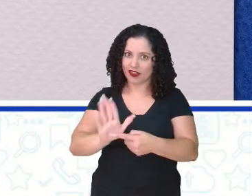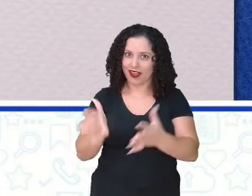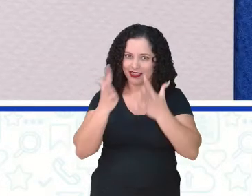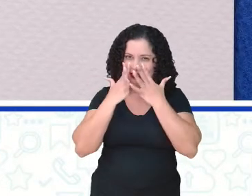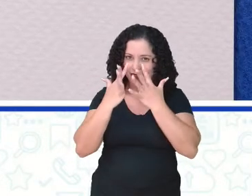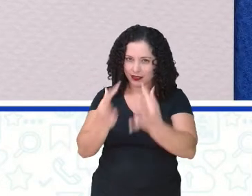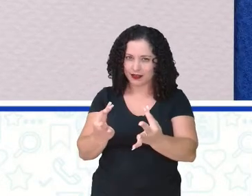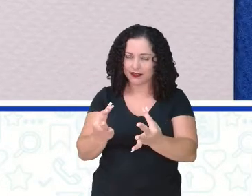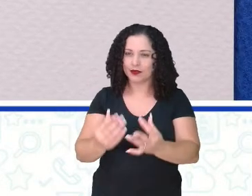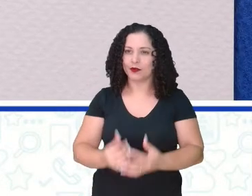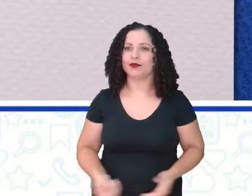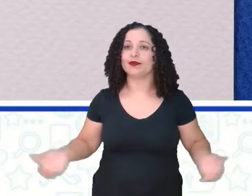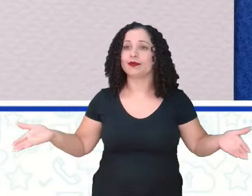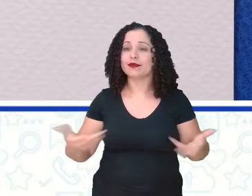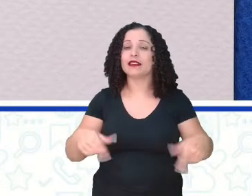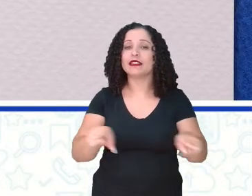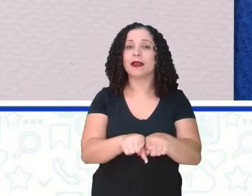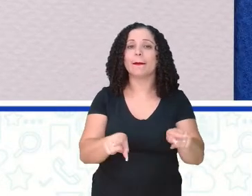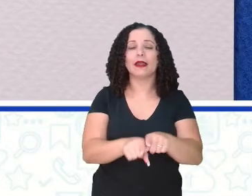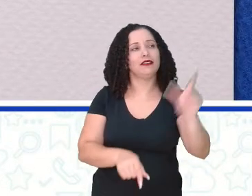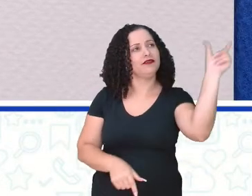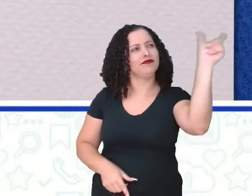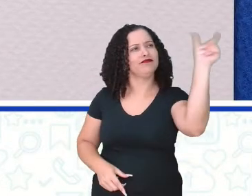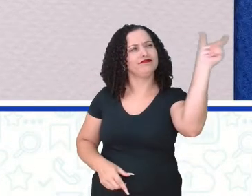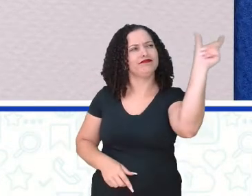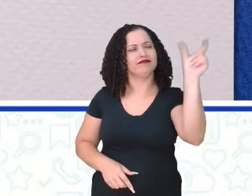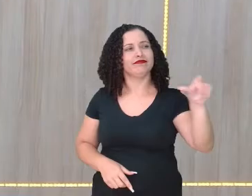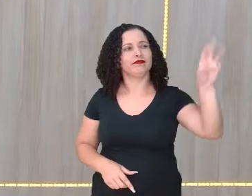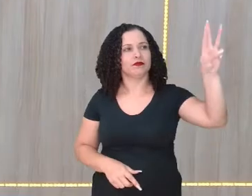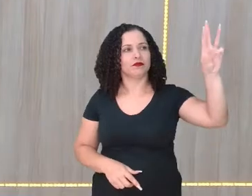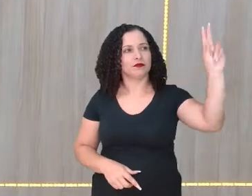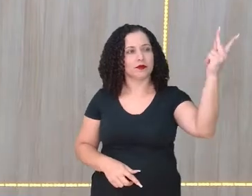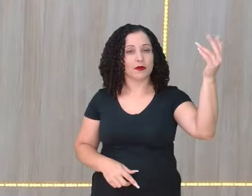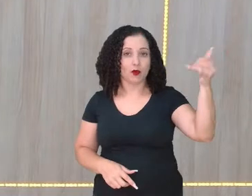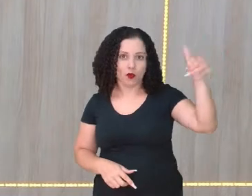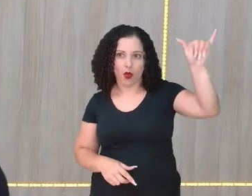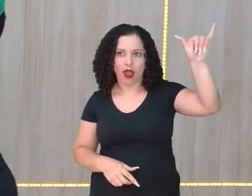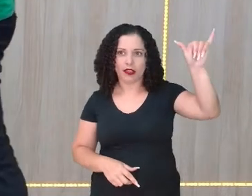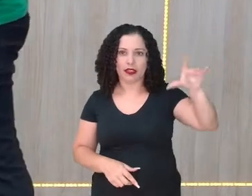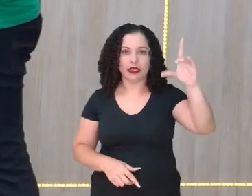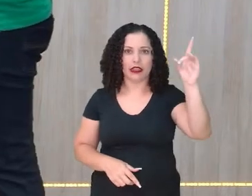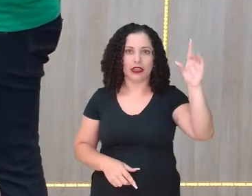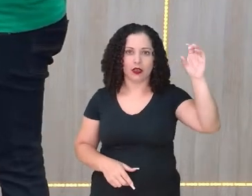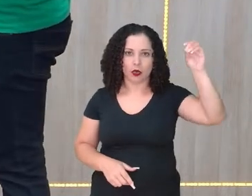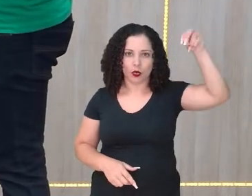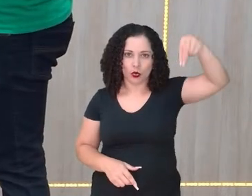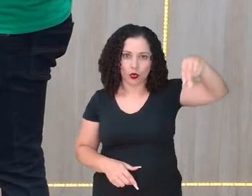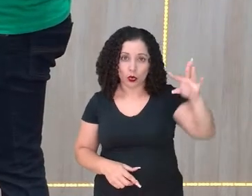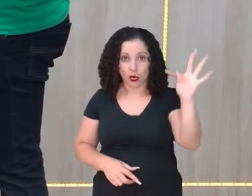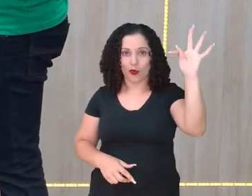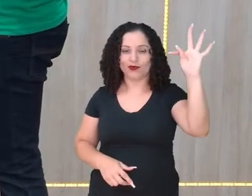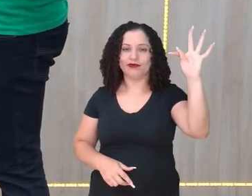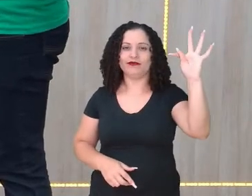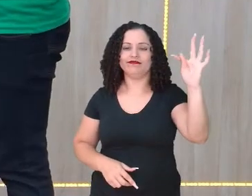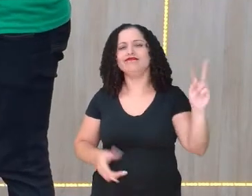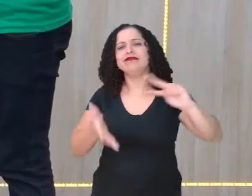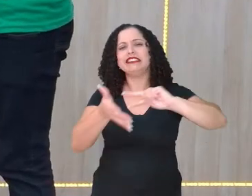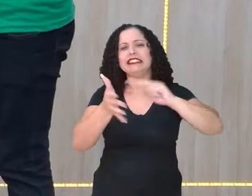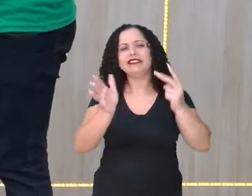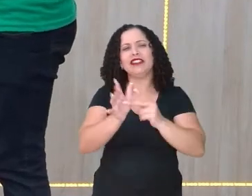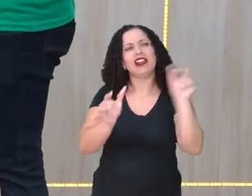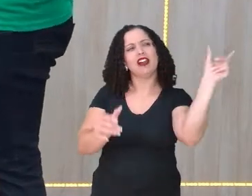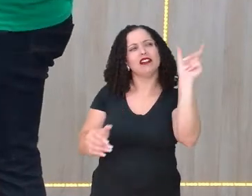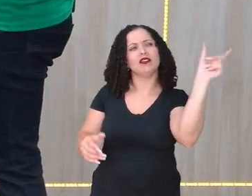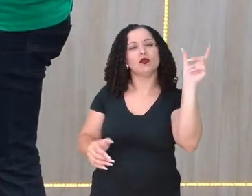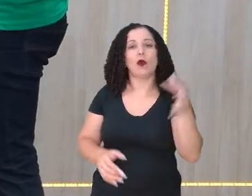atenção. E também nós temos o why don't. Why don't significa uma sugestão,